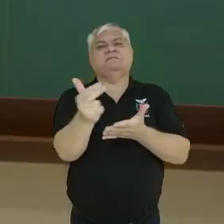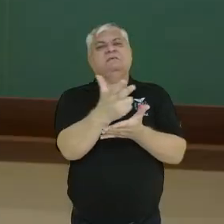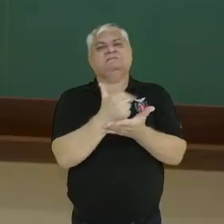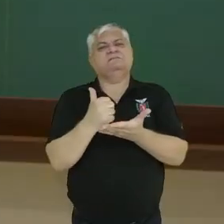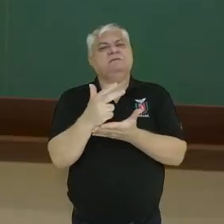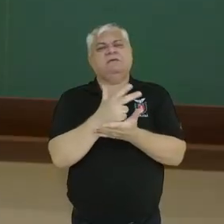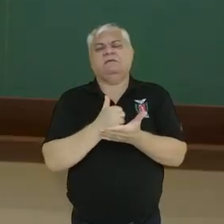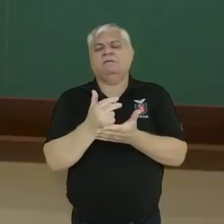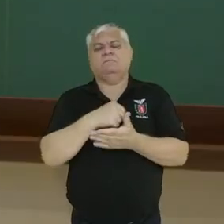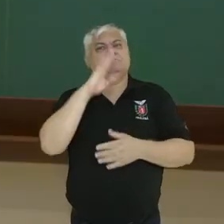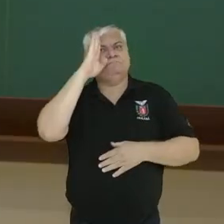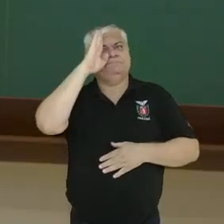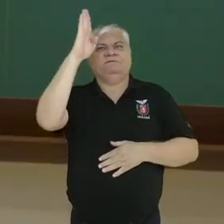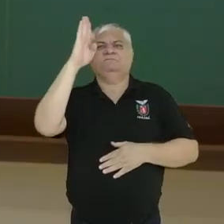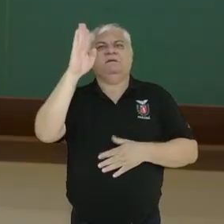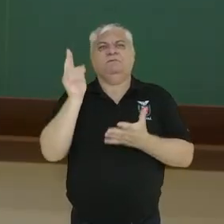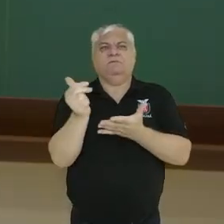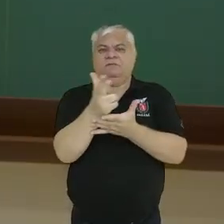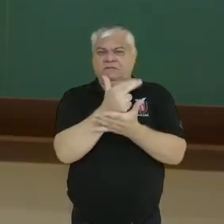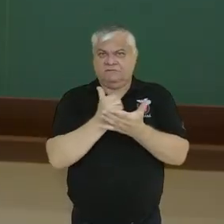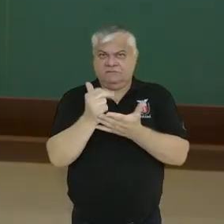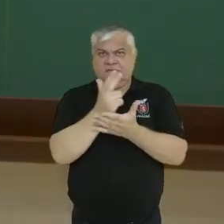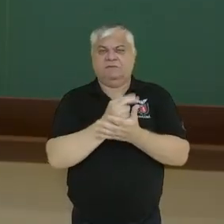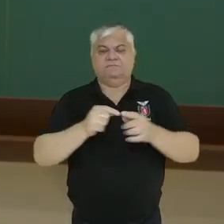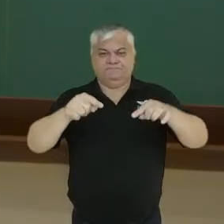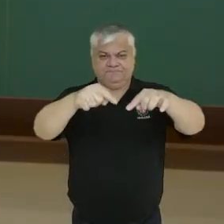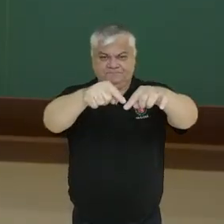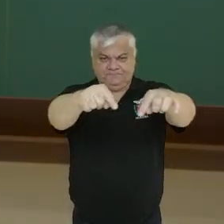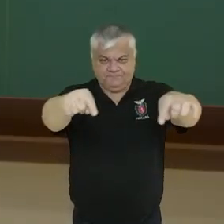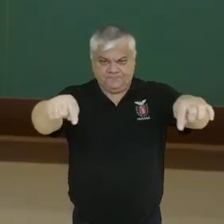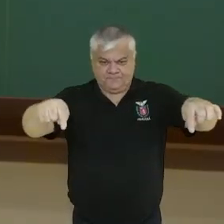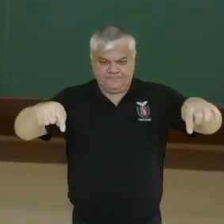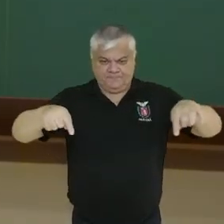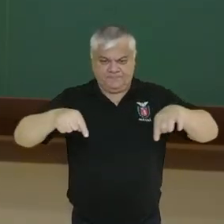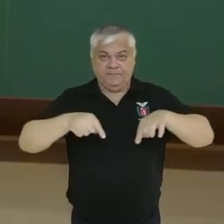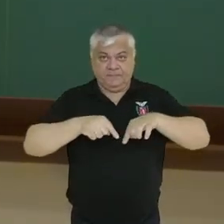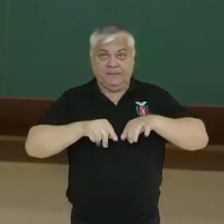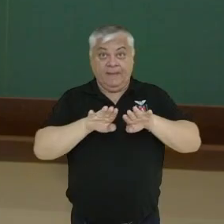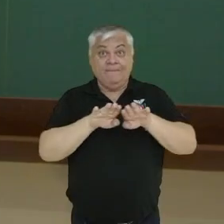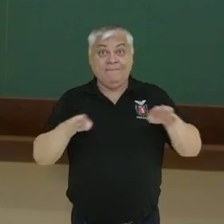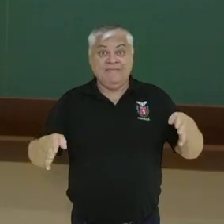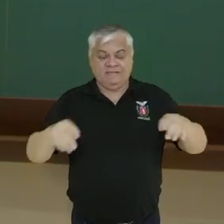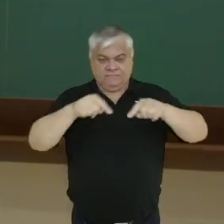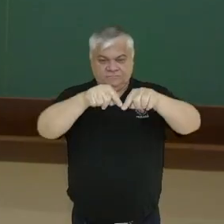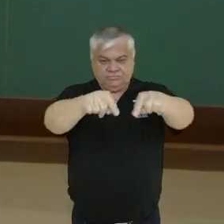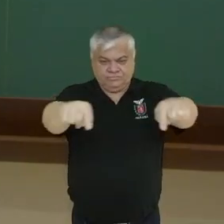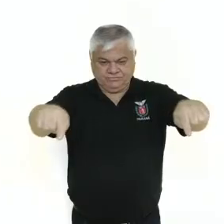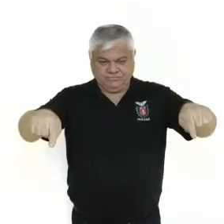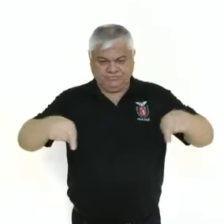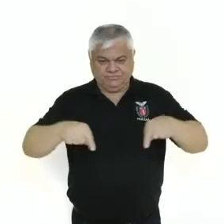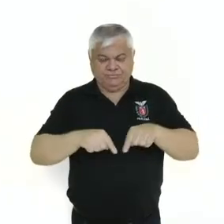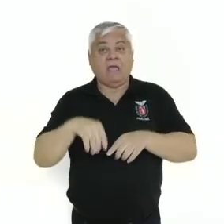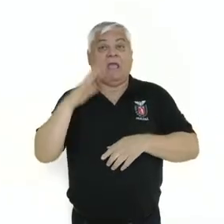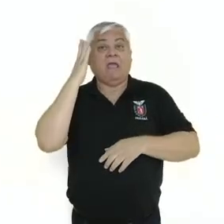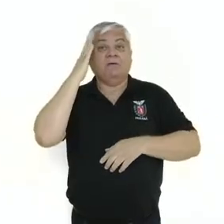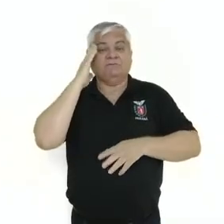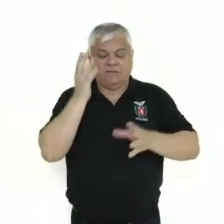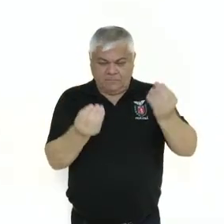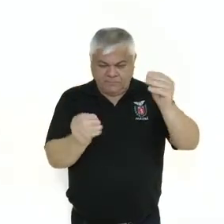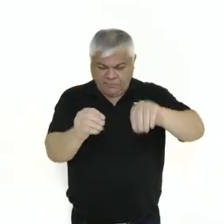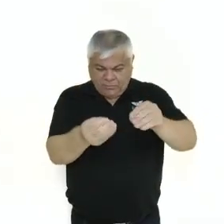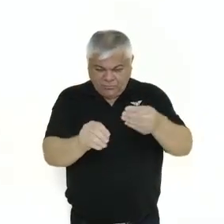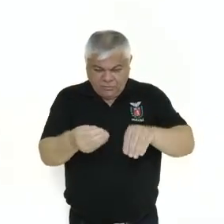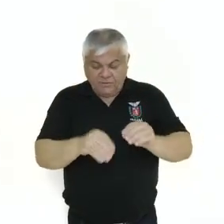sempre ajuda a gente. Então, olha lá. Eu tenho a mesa circular e eu sei que o meu quebra-cabeça montado, ele